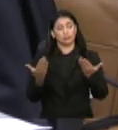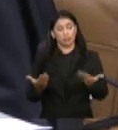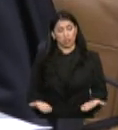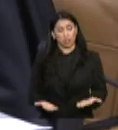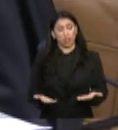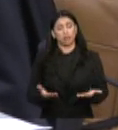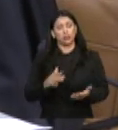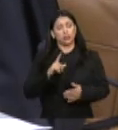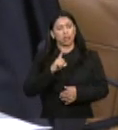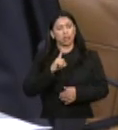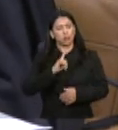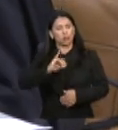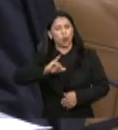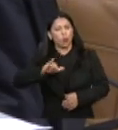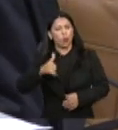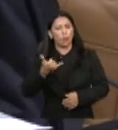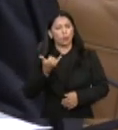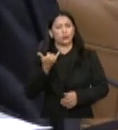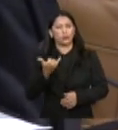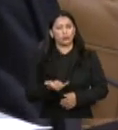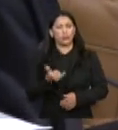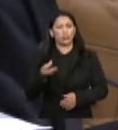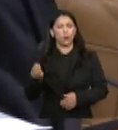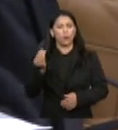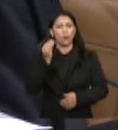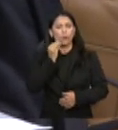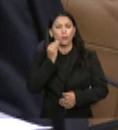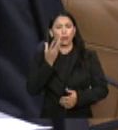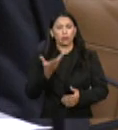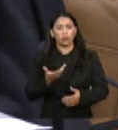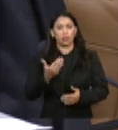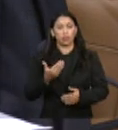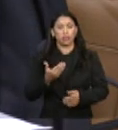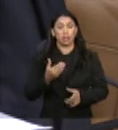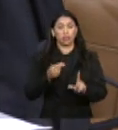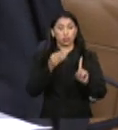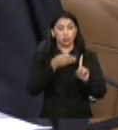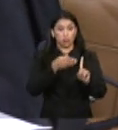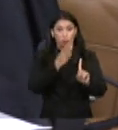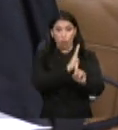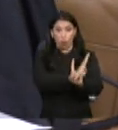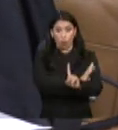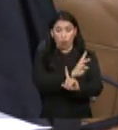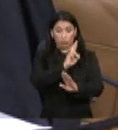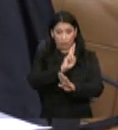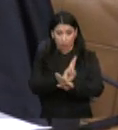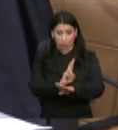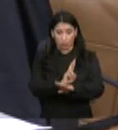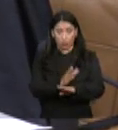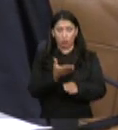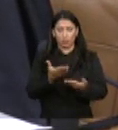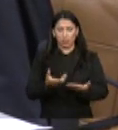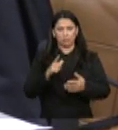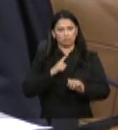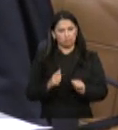a oportunidade que é a partir de ruim uma contundente interpelação